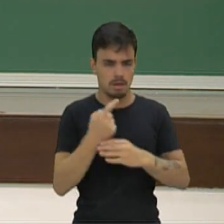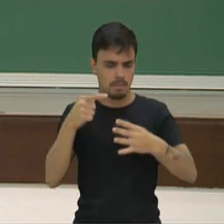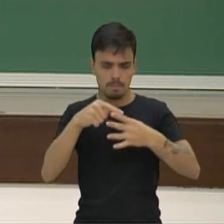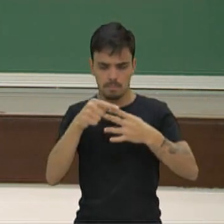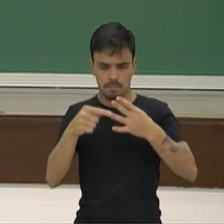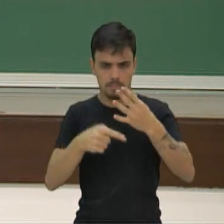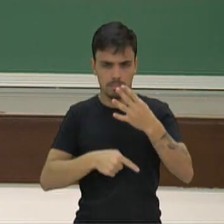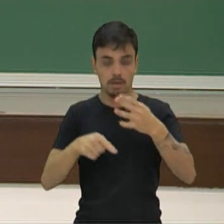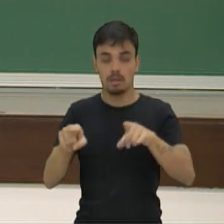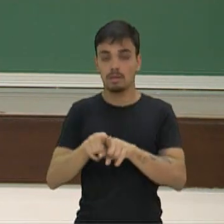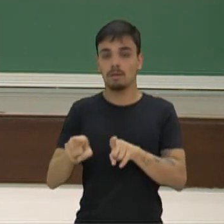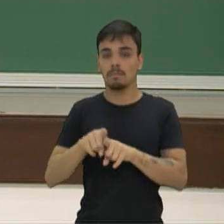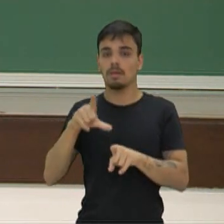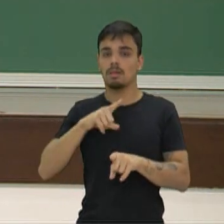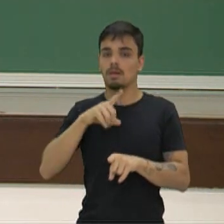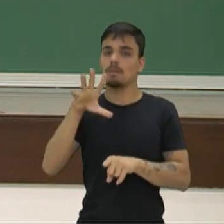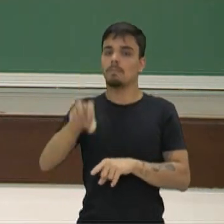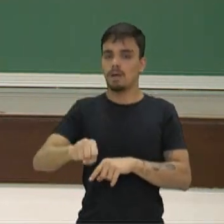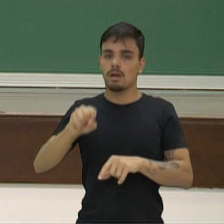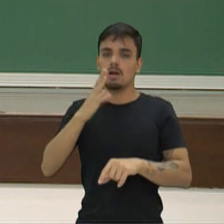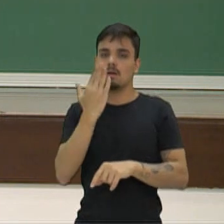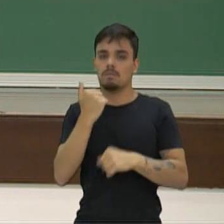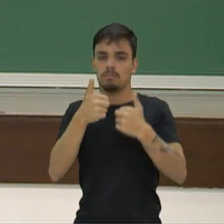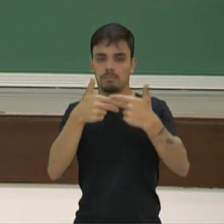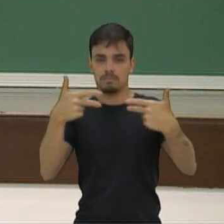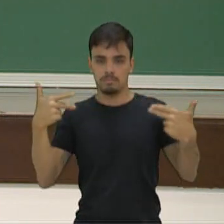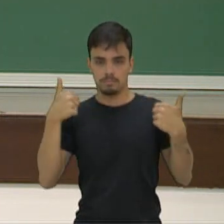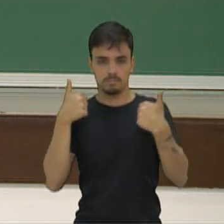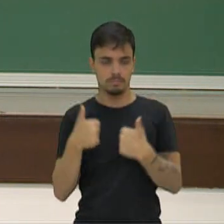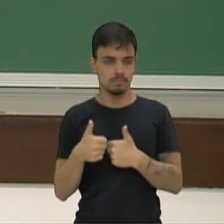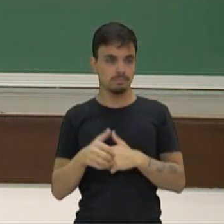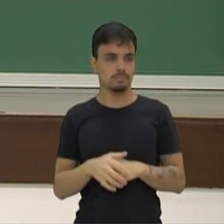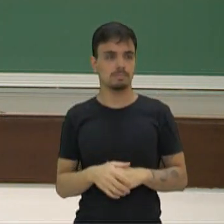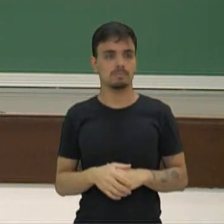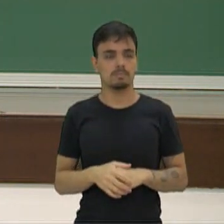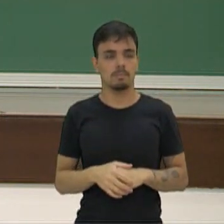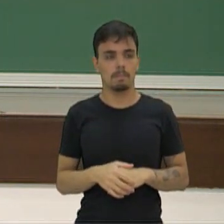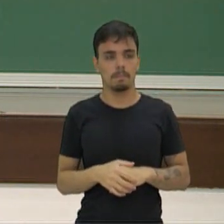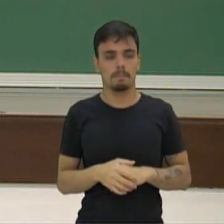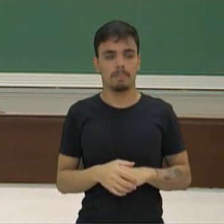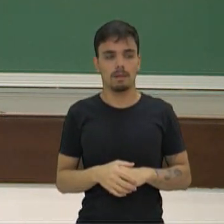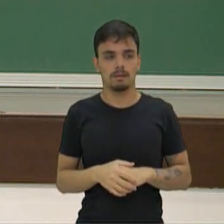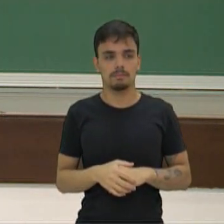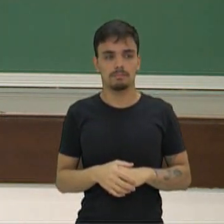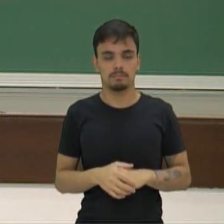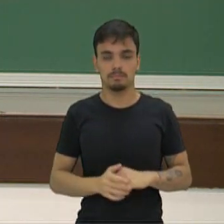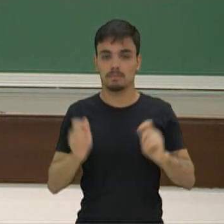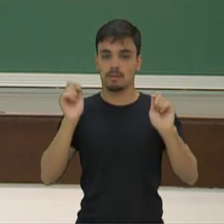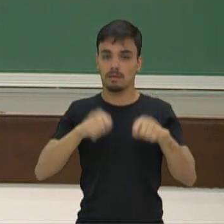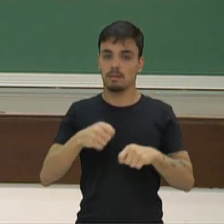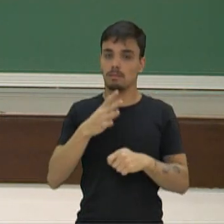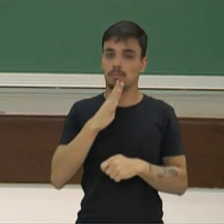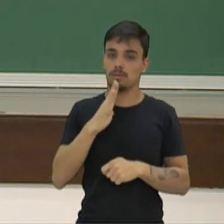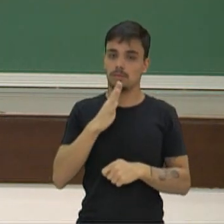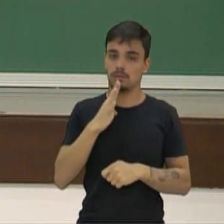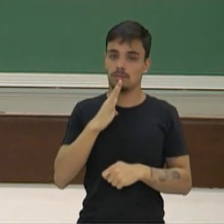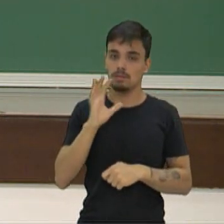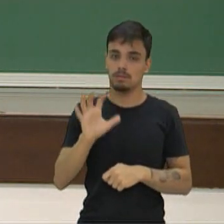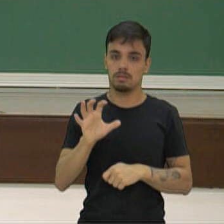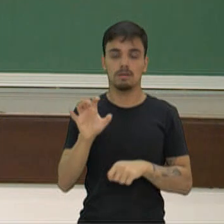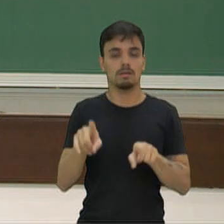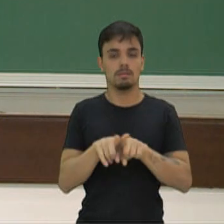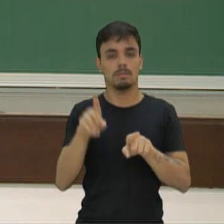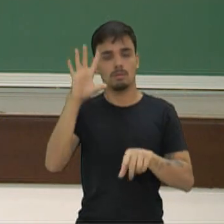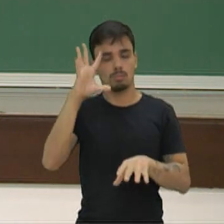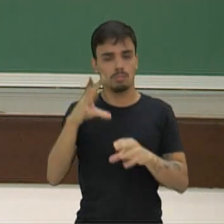soja e dali tirar o nosso sustento. Então nós temos que reconhecer isso, nós temos que